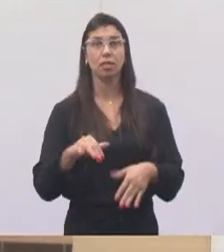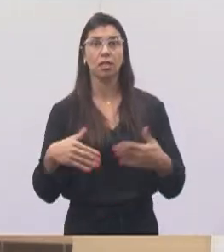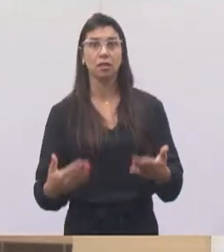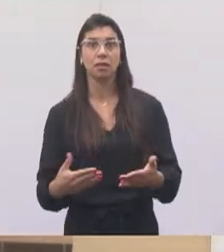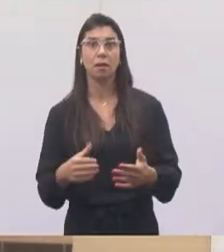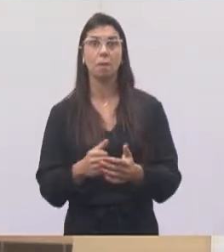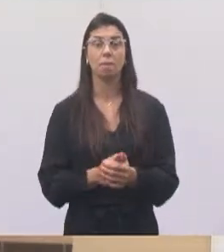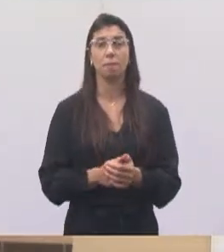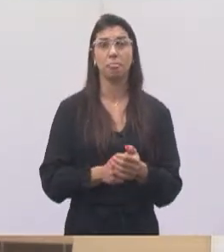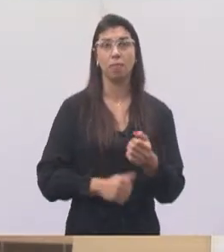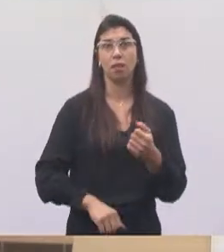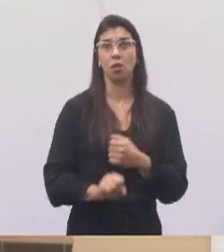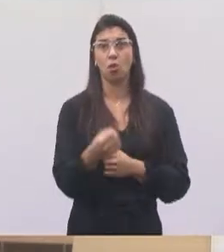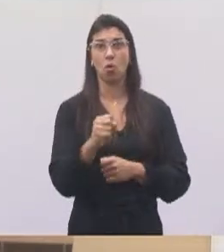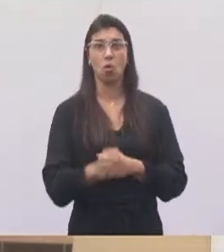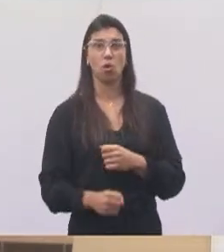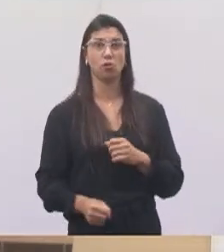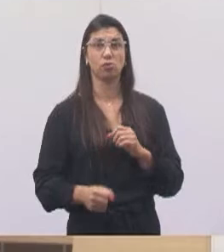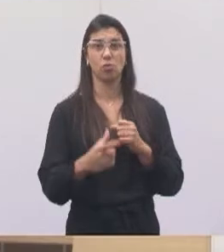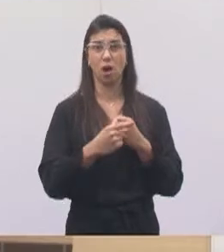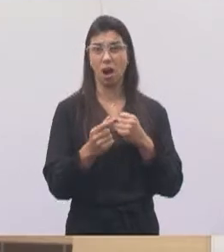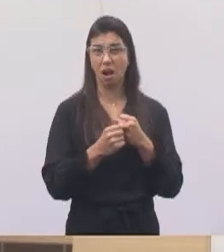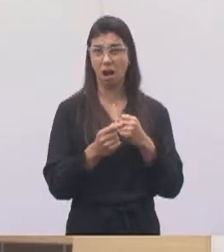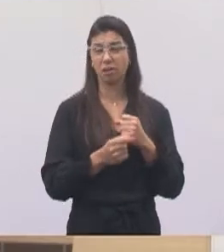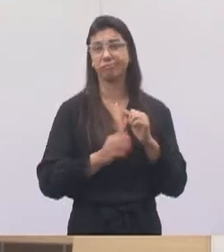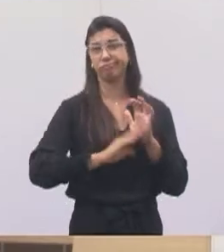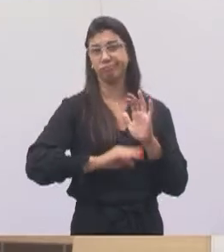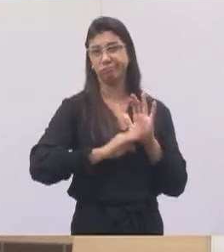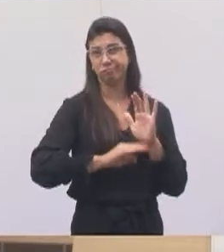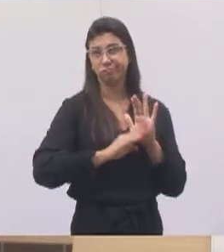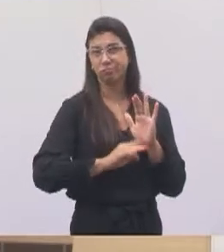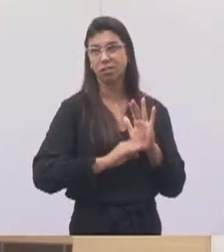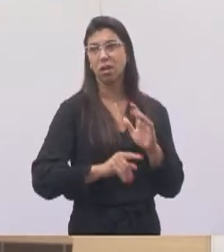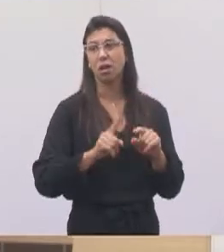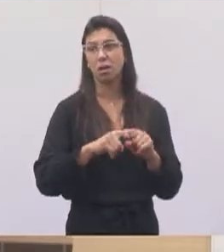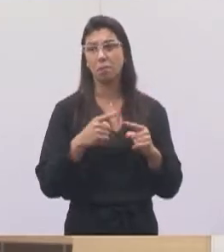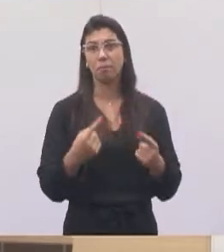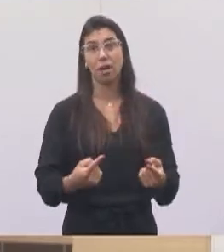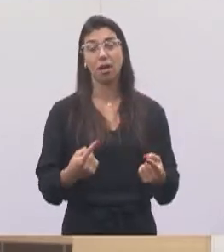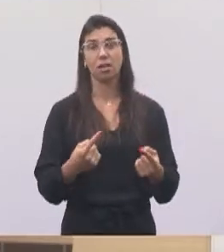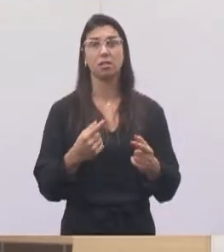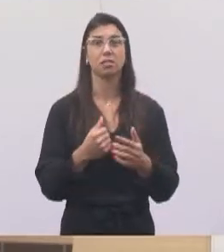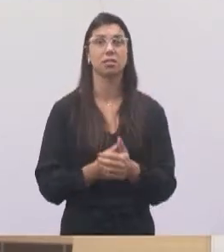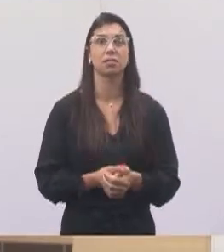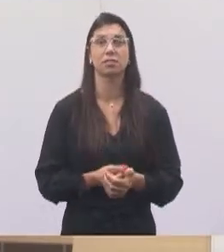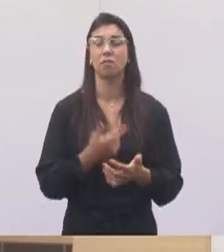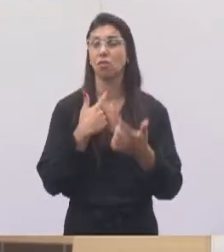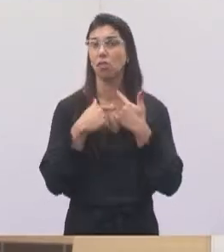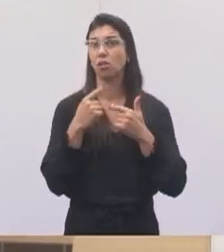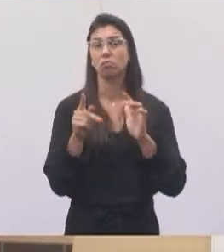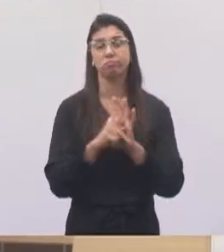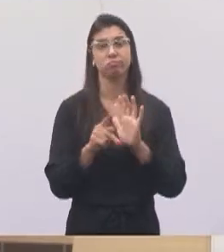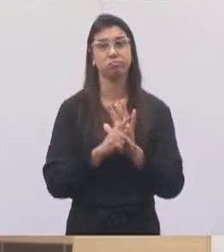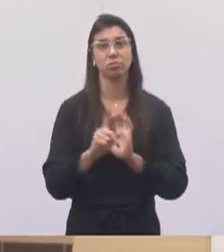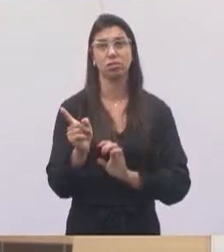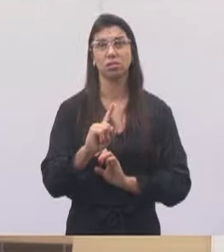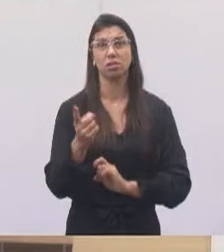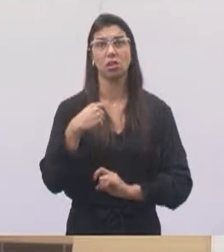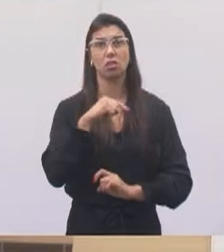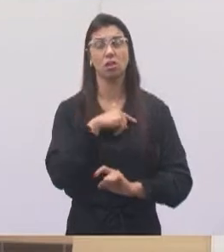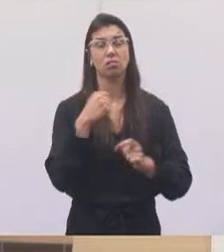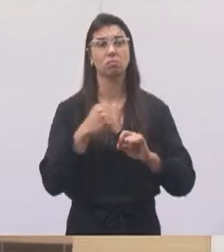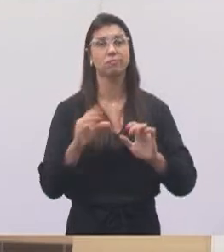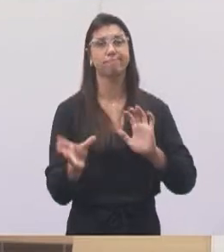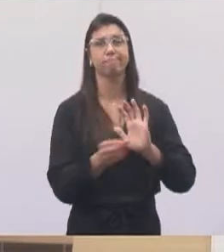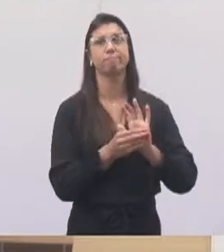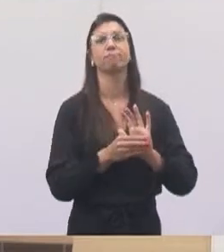esses artigos, não é? Porque você falou para mim que foi contra a sua vontade, você não deveria ter retirado, porque nós estamos aqui justamente para fazer emendas